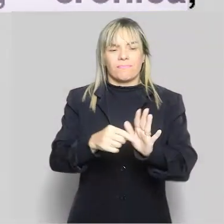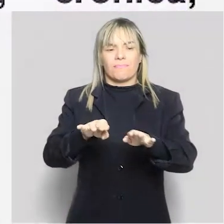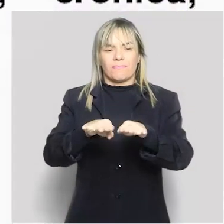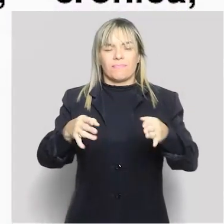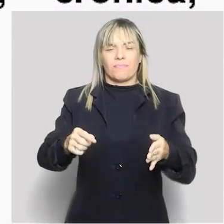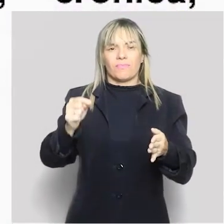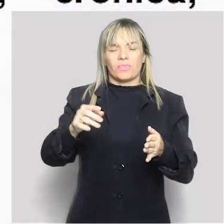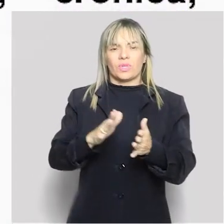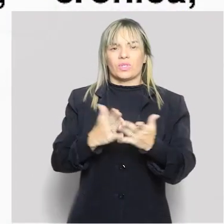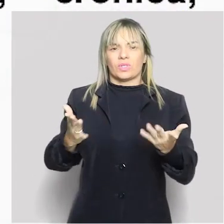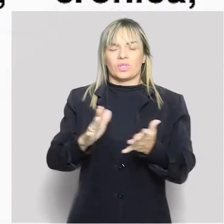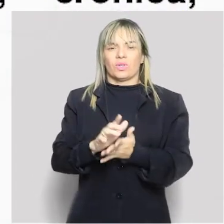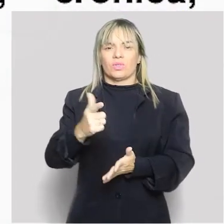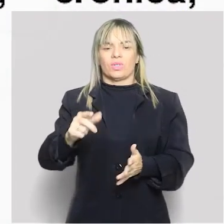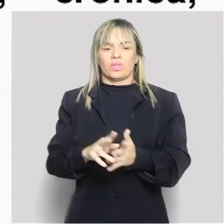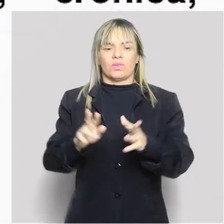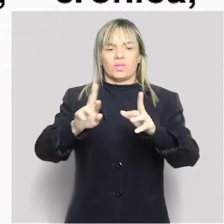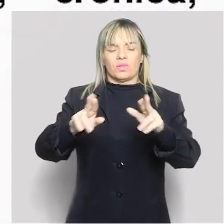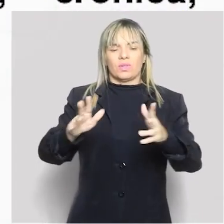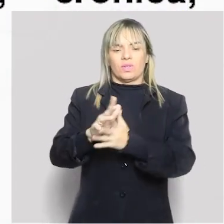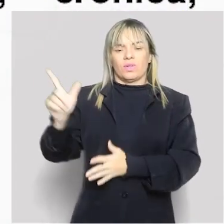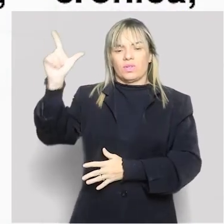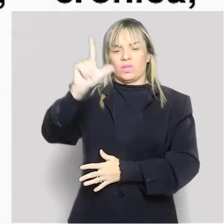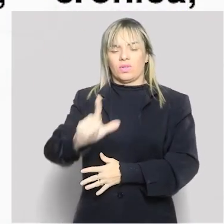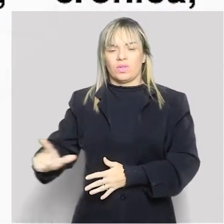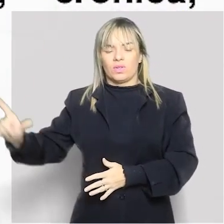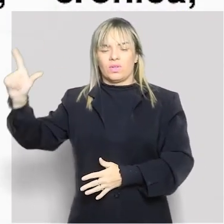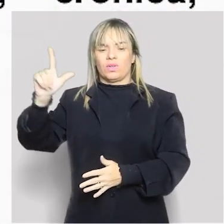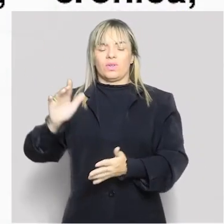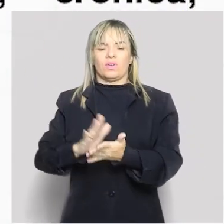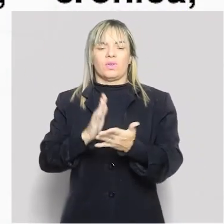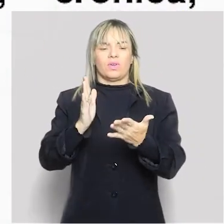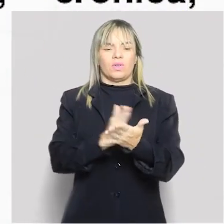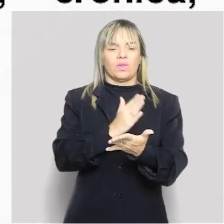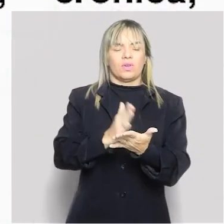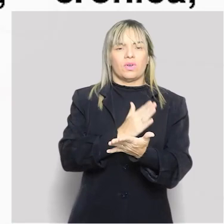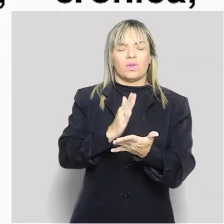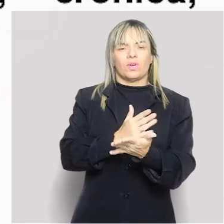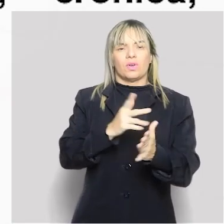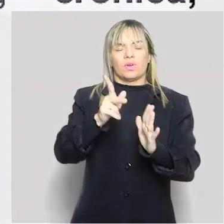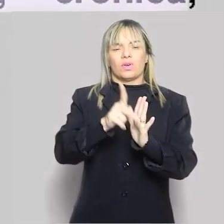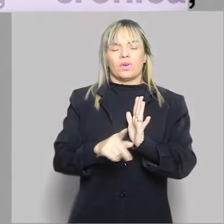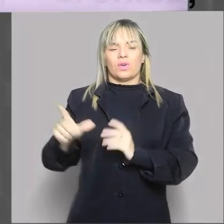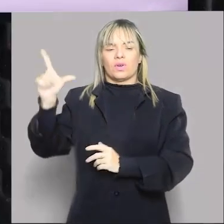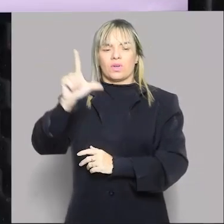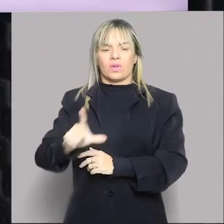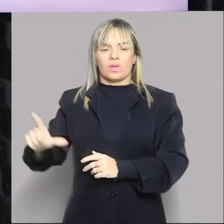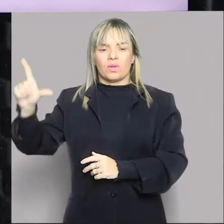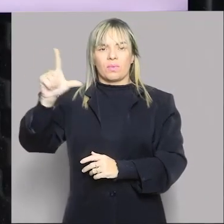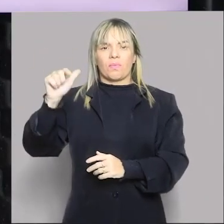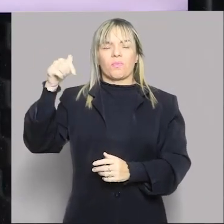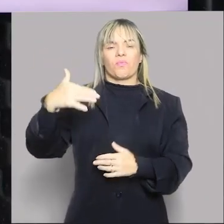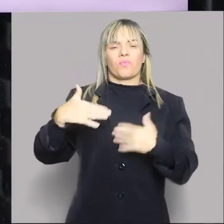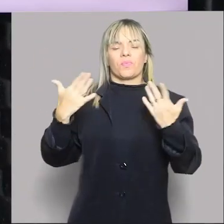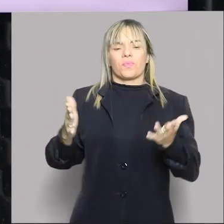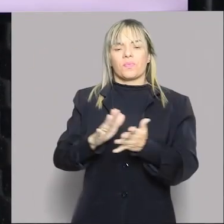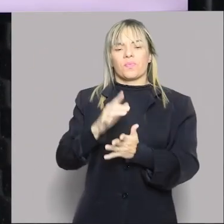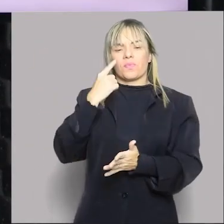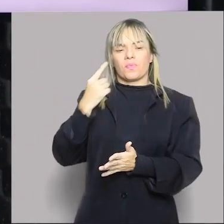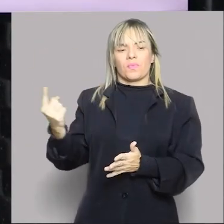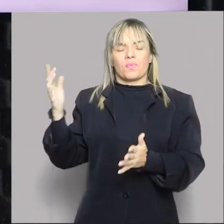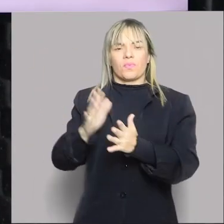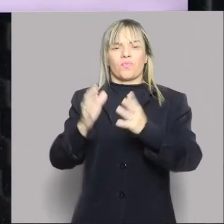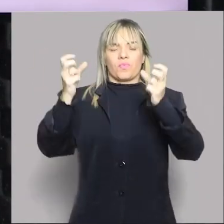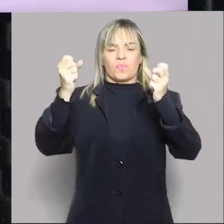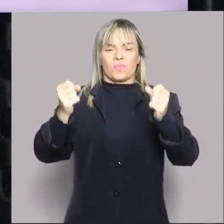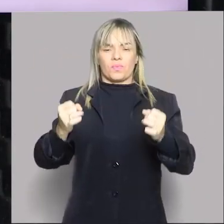indo para a sexta, a literatura, livros, produção literária. Gente, é muita coisa. Quando a gente fala da